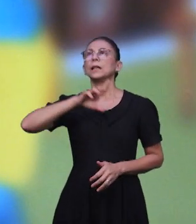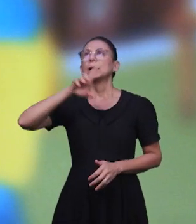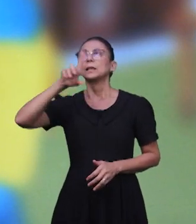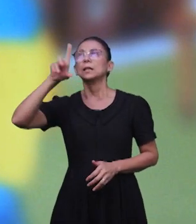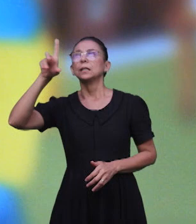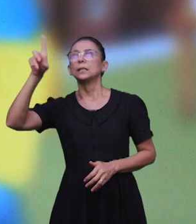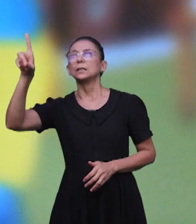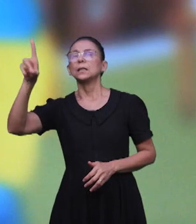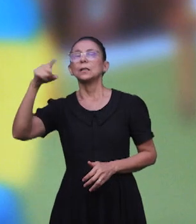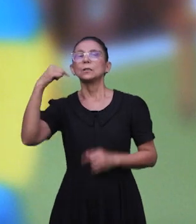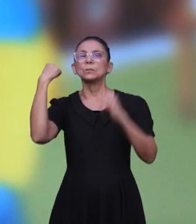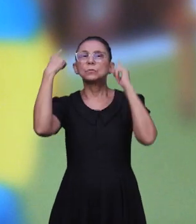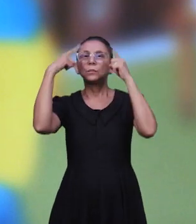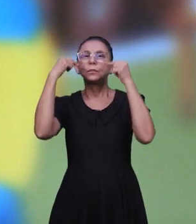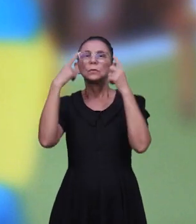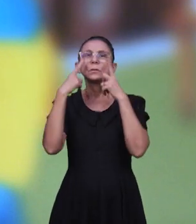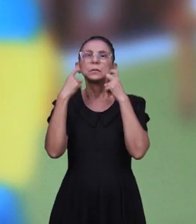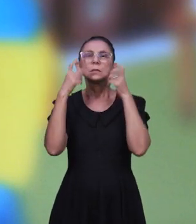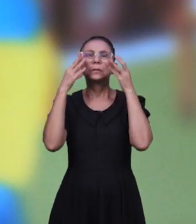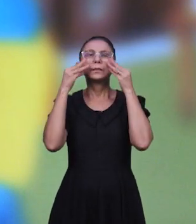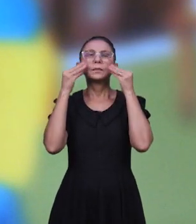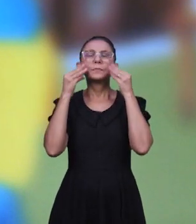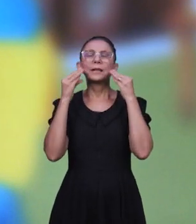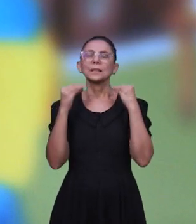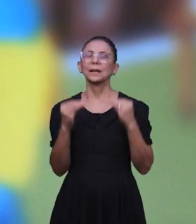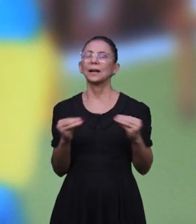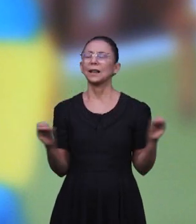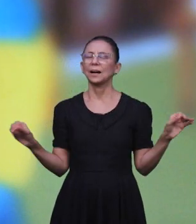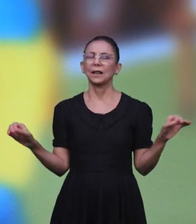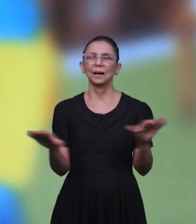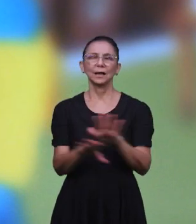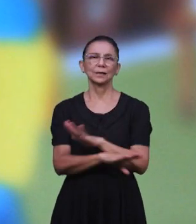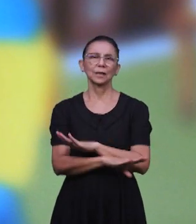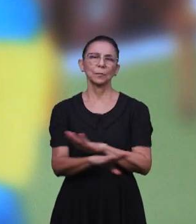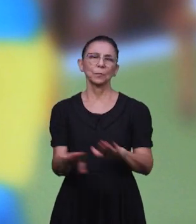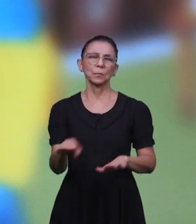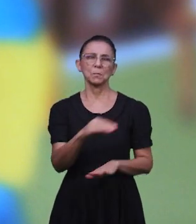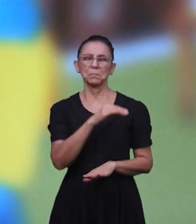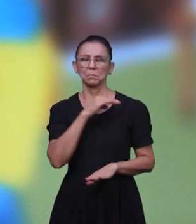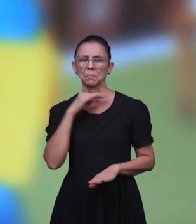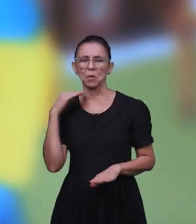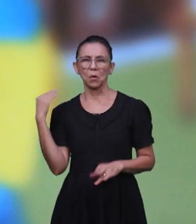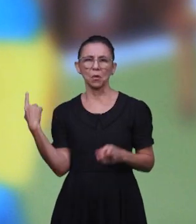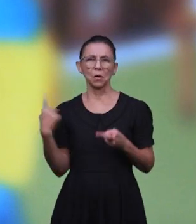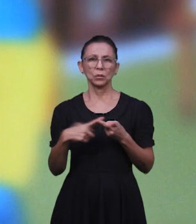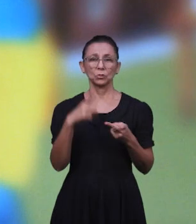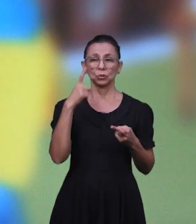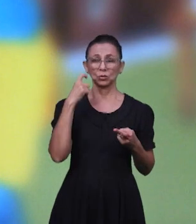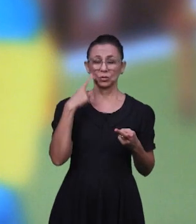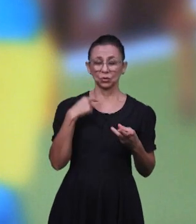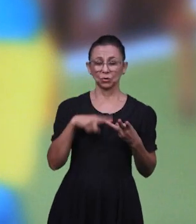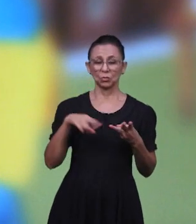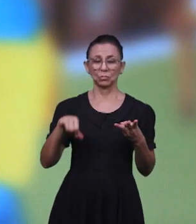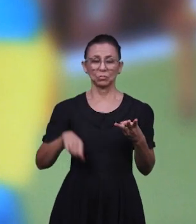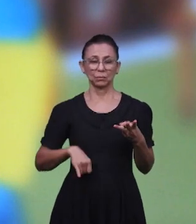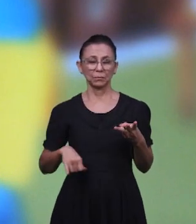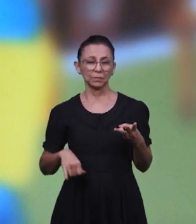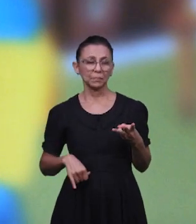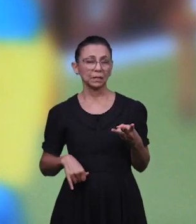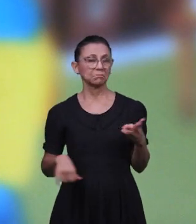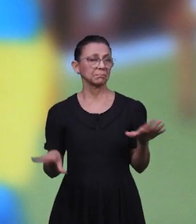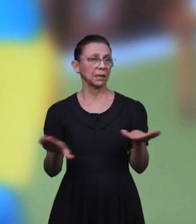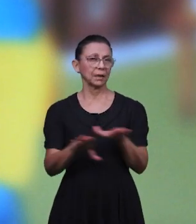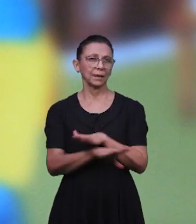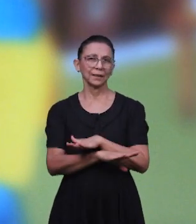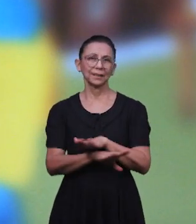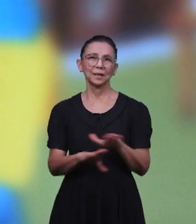de seus olhos toda lágrima. Não haverá mais morte, nem pranto, nem clamor, nem dor, quando